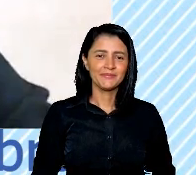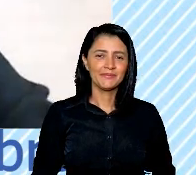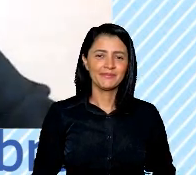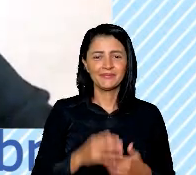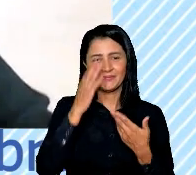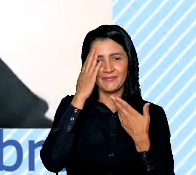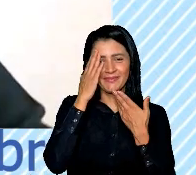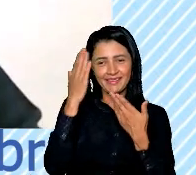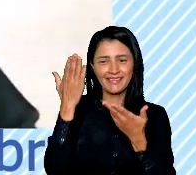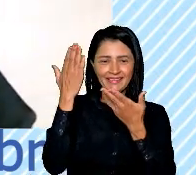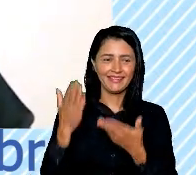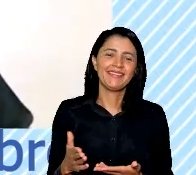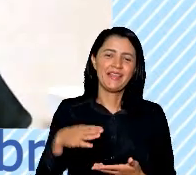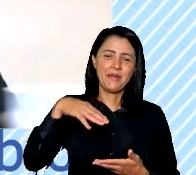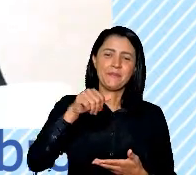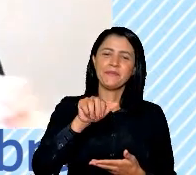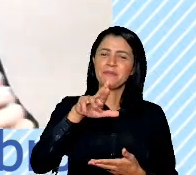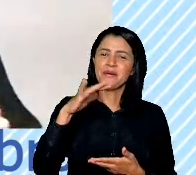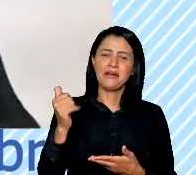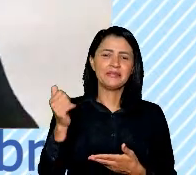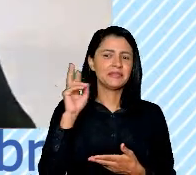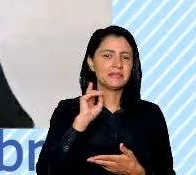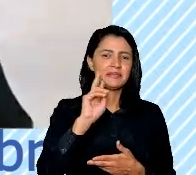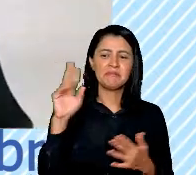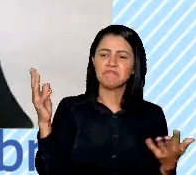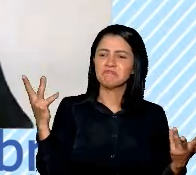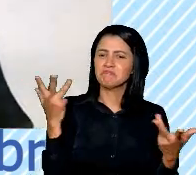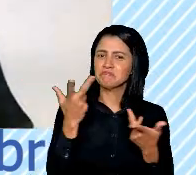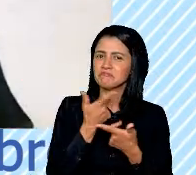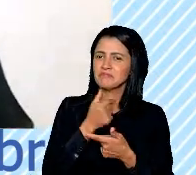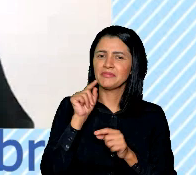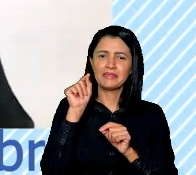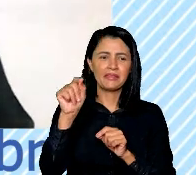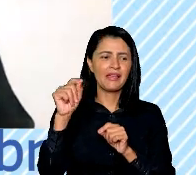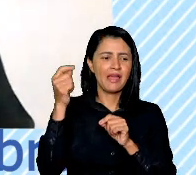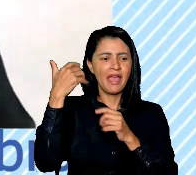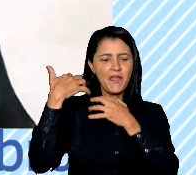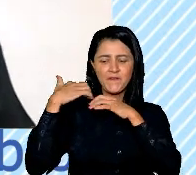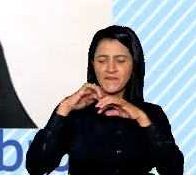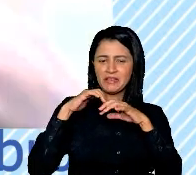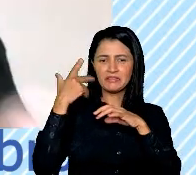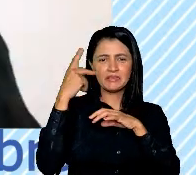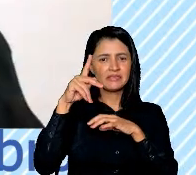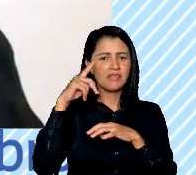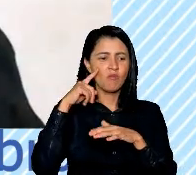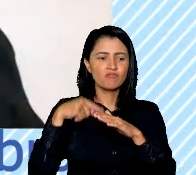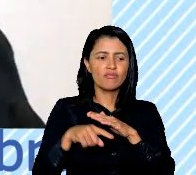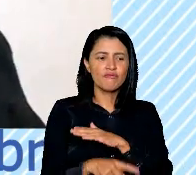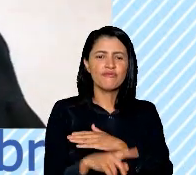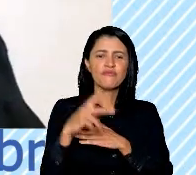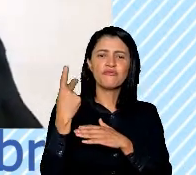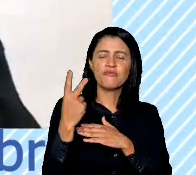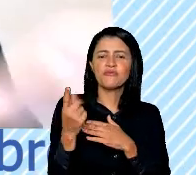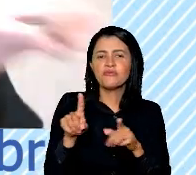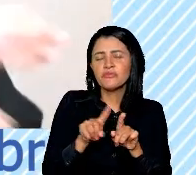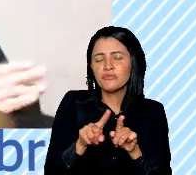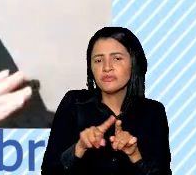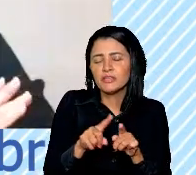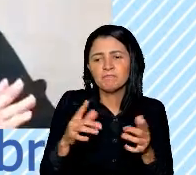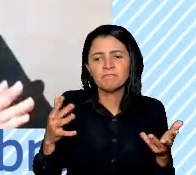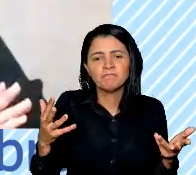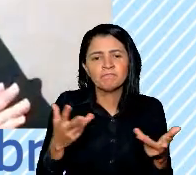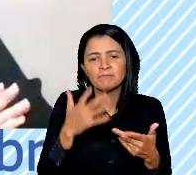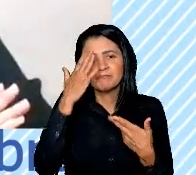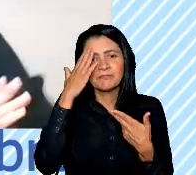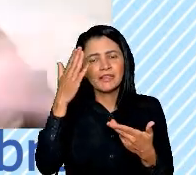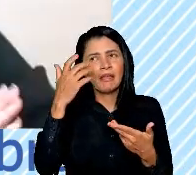Obrigada, doutora Márcia, sempre brilhante, trazendo as reflexões mais profundas e nos obrigando